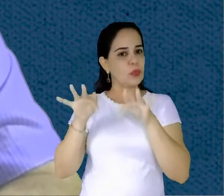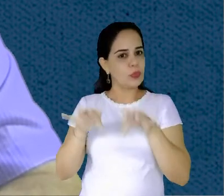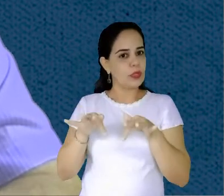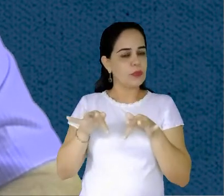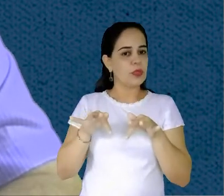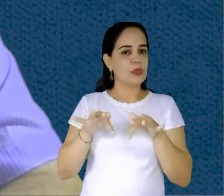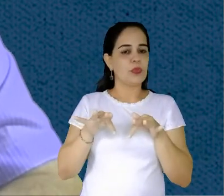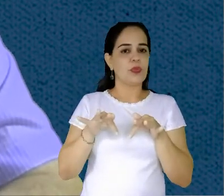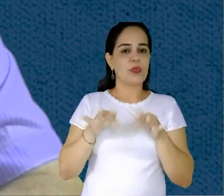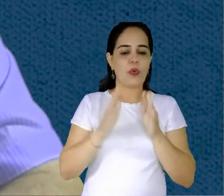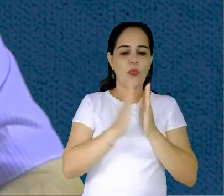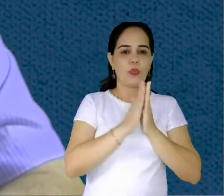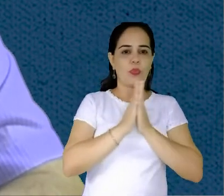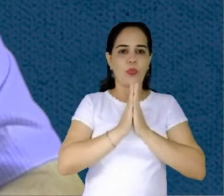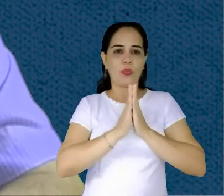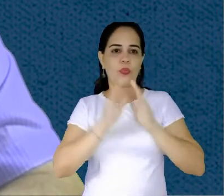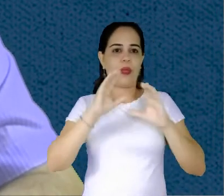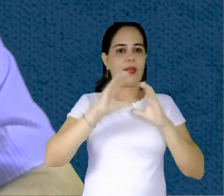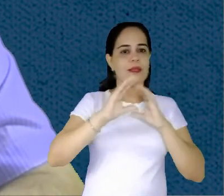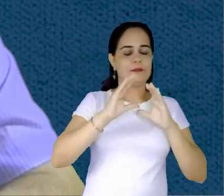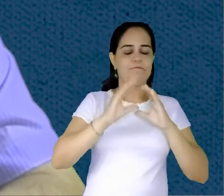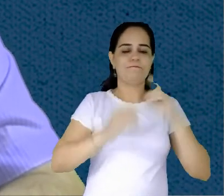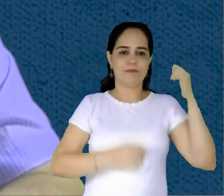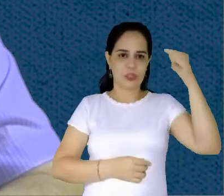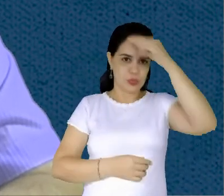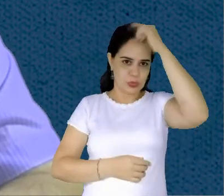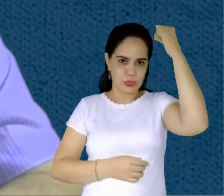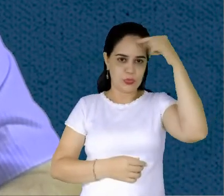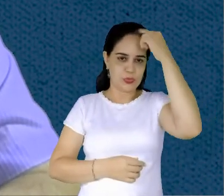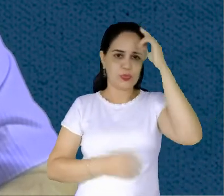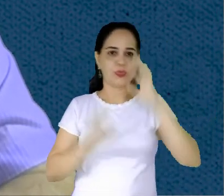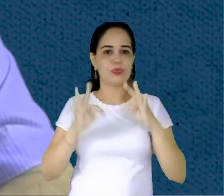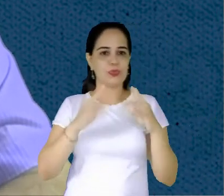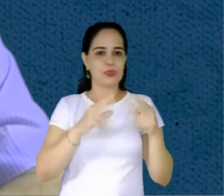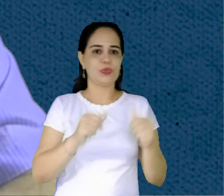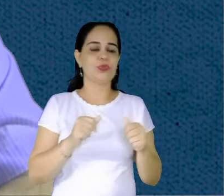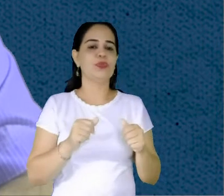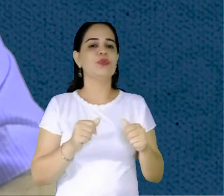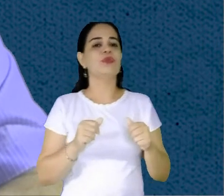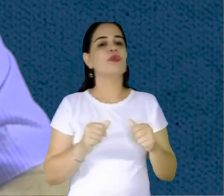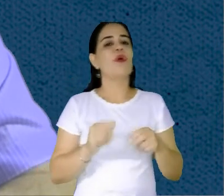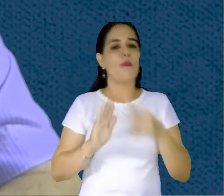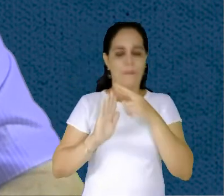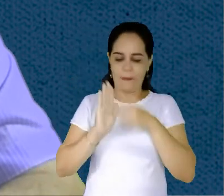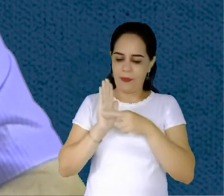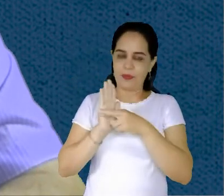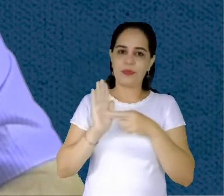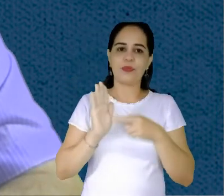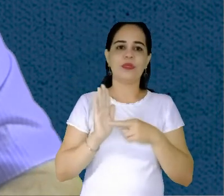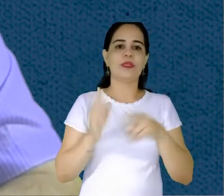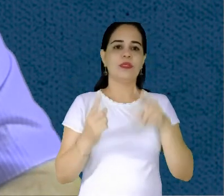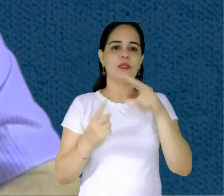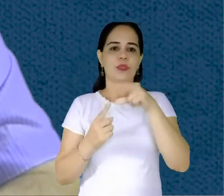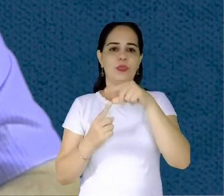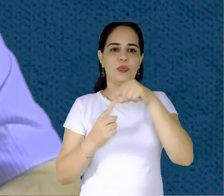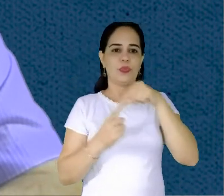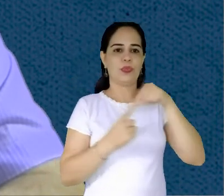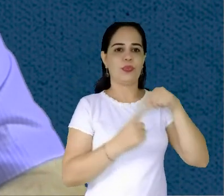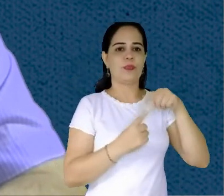rezou a fórmula de canonização, seguida depois do canto do Aleluia e do Glória.